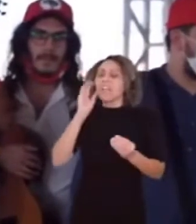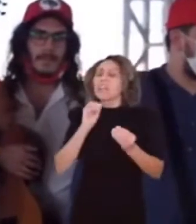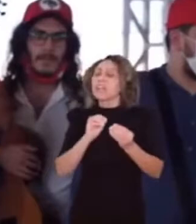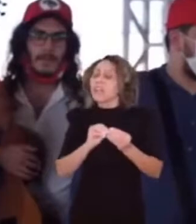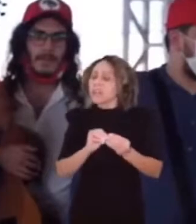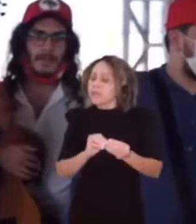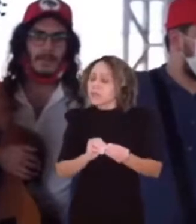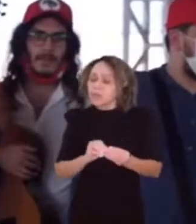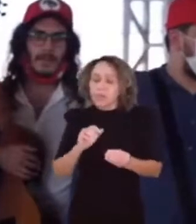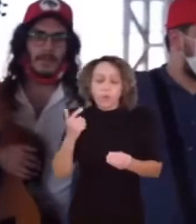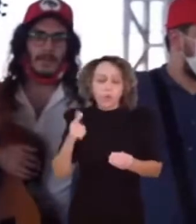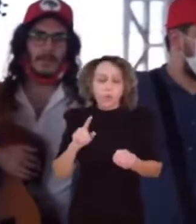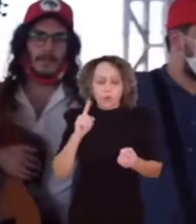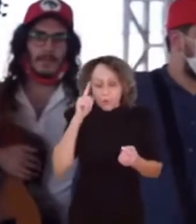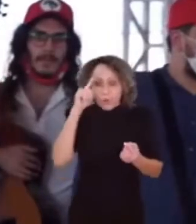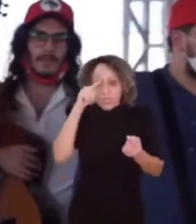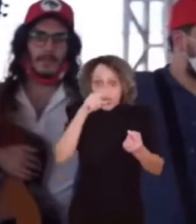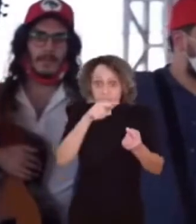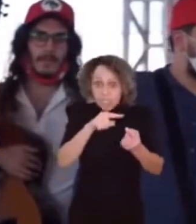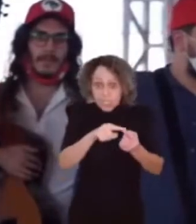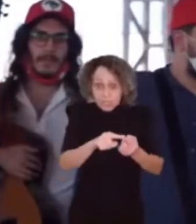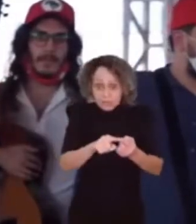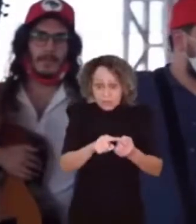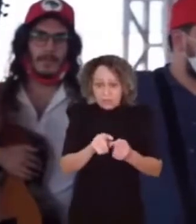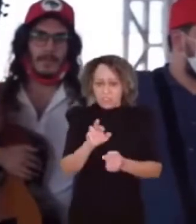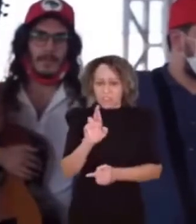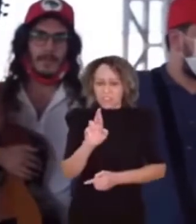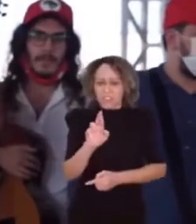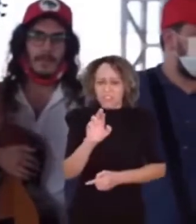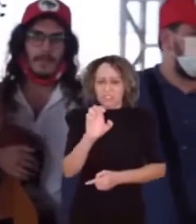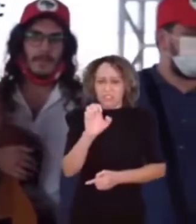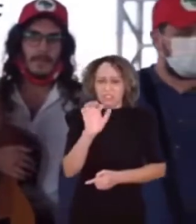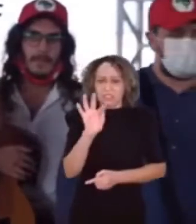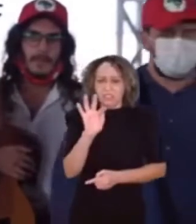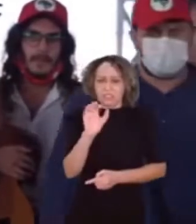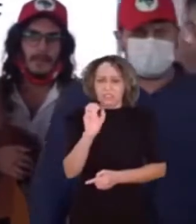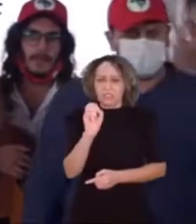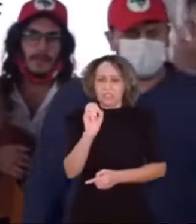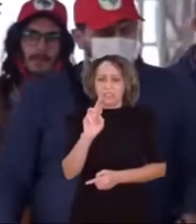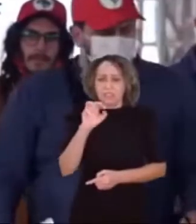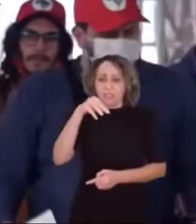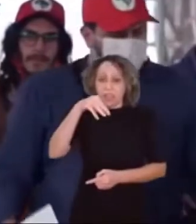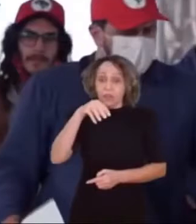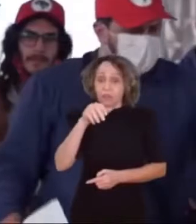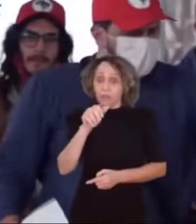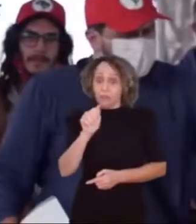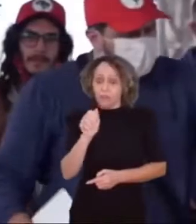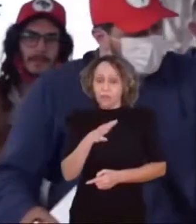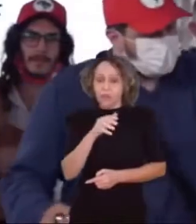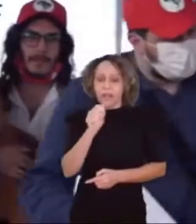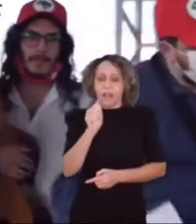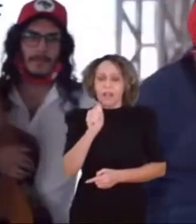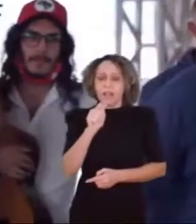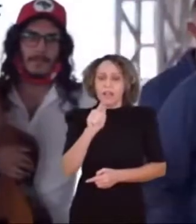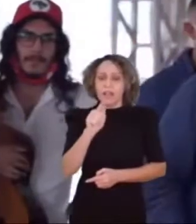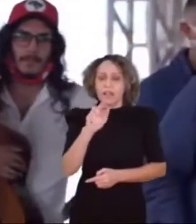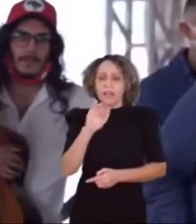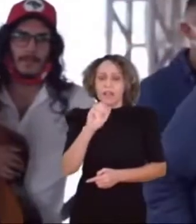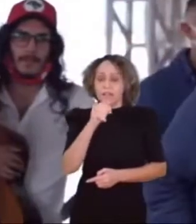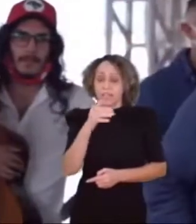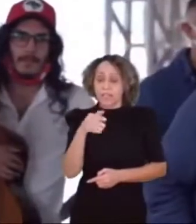é repartir o latifúndio, que é uma obrigação, como disse o Requião. O verdadeiro objetivo da reforma agrária é